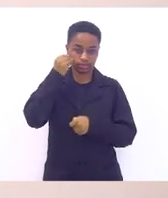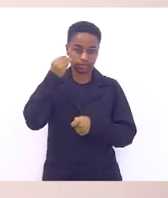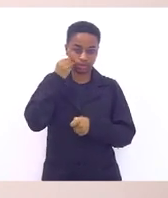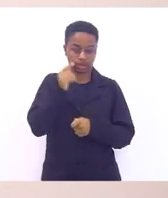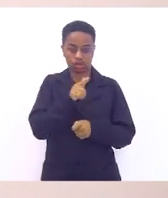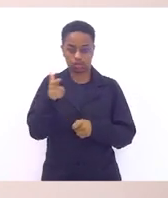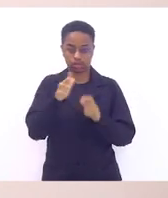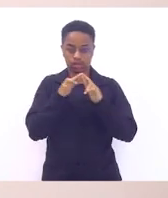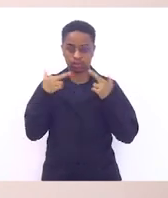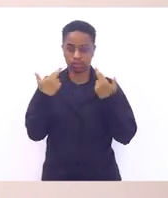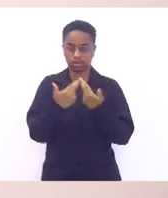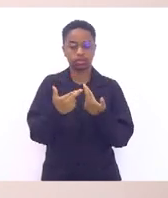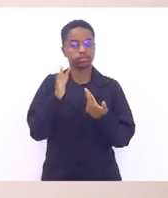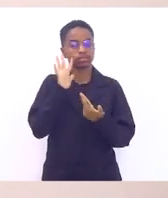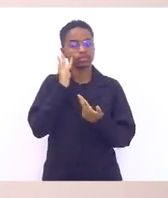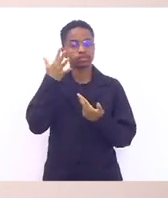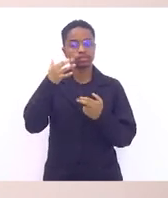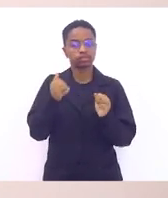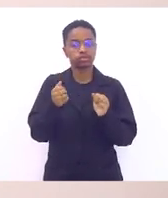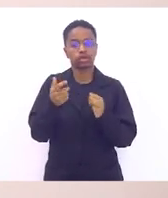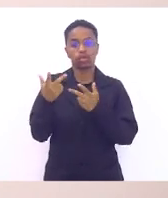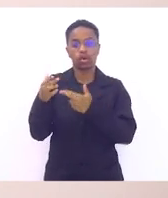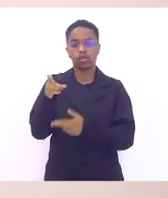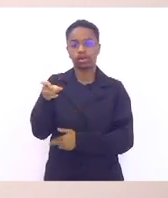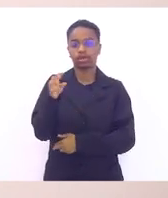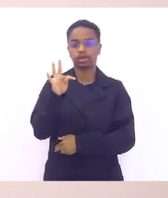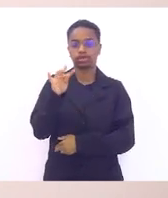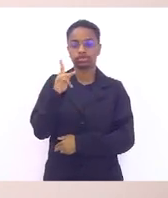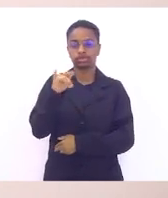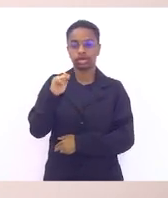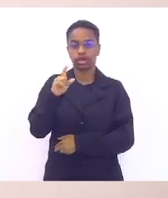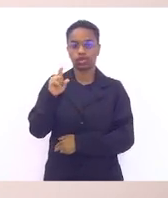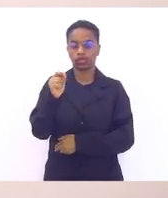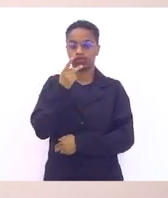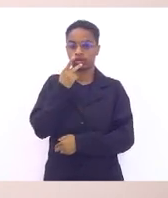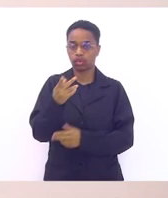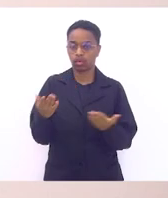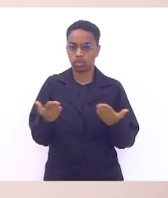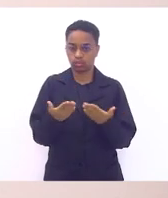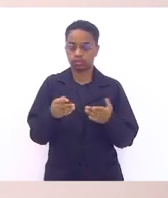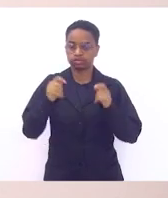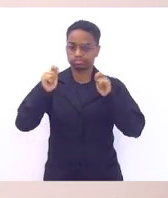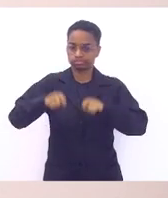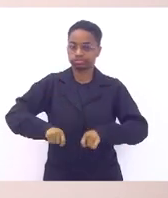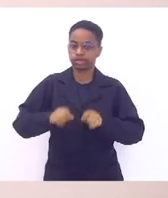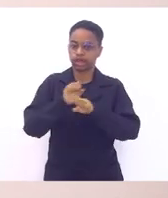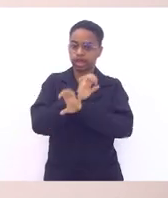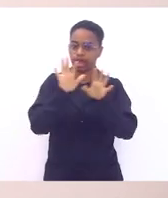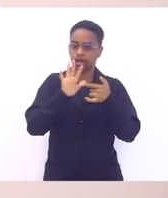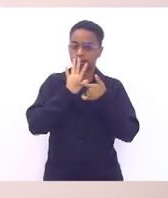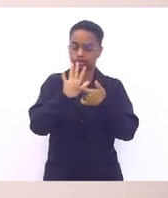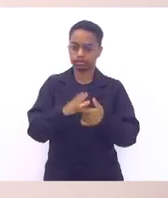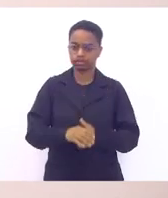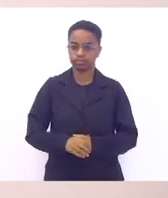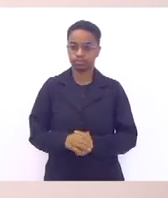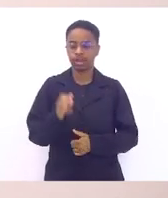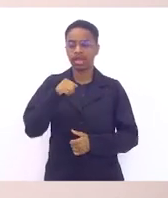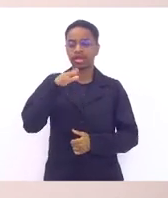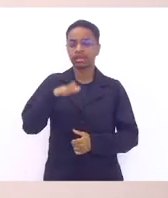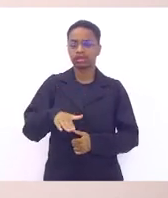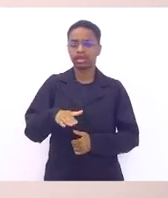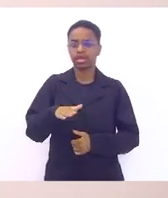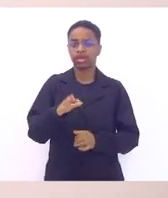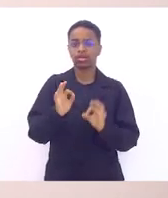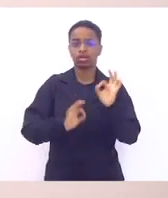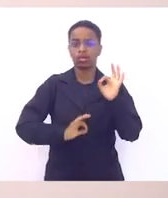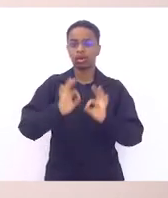uma solução para a questão que o Dr. Thiago trouxe aqui hoje com tanta competência, com tanta clareza. Quem que é o dono do